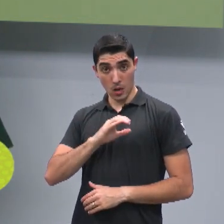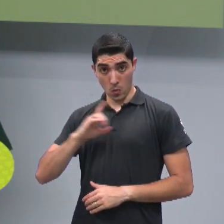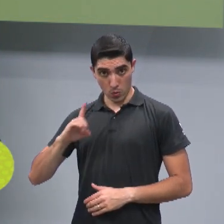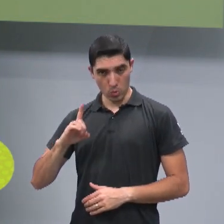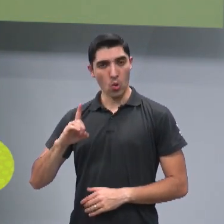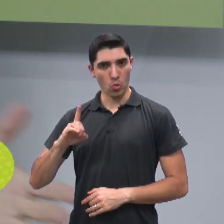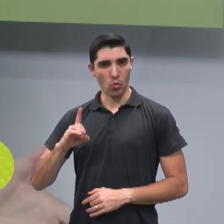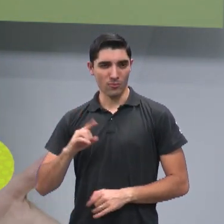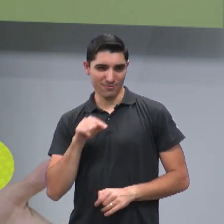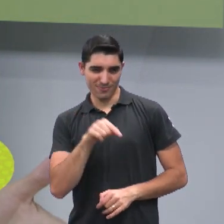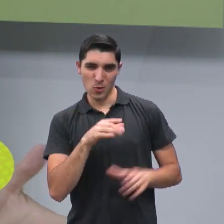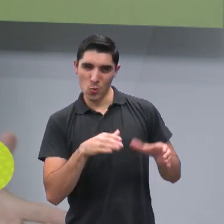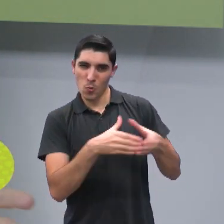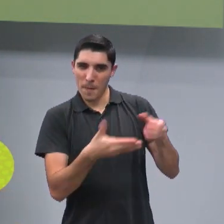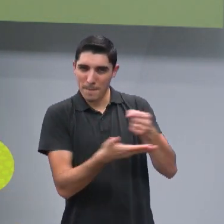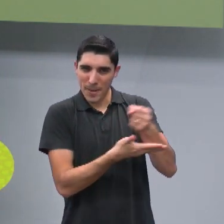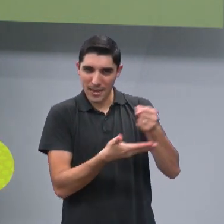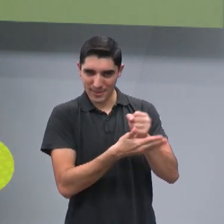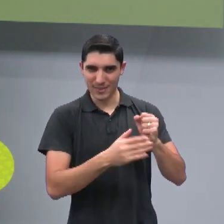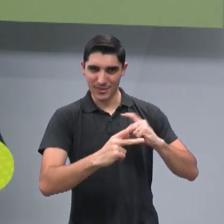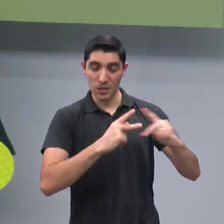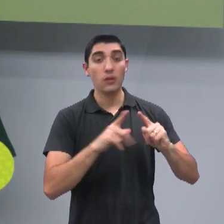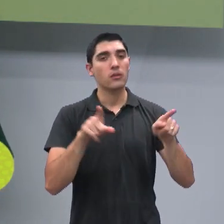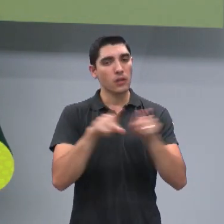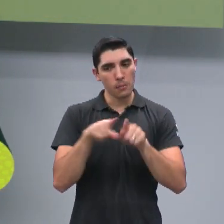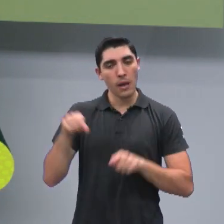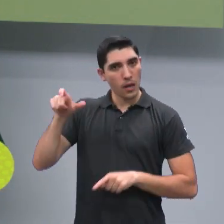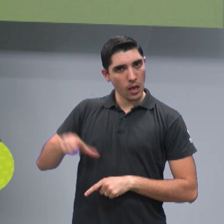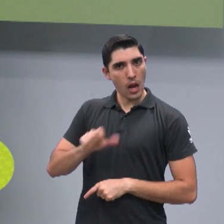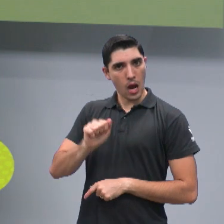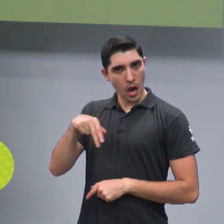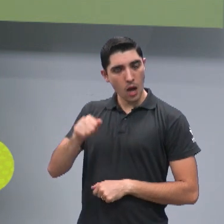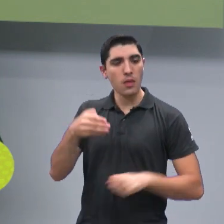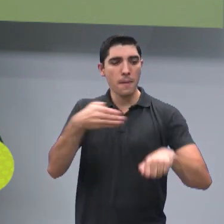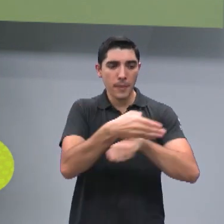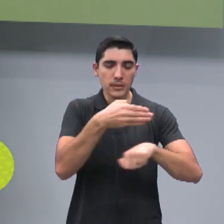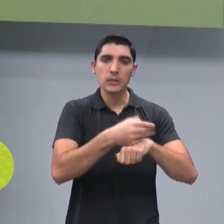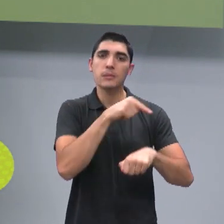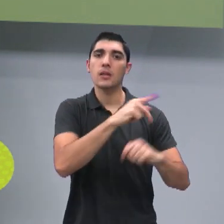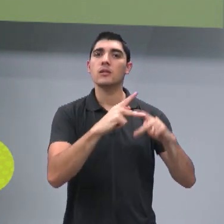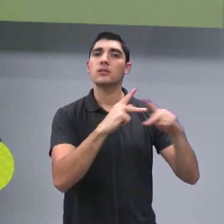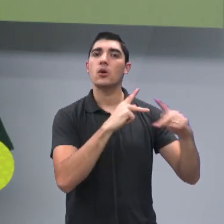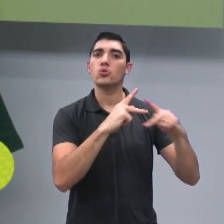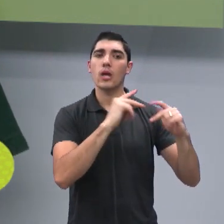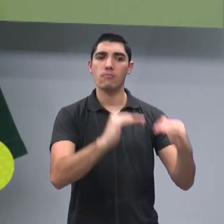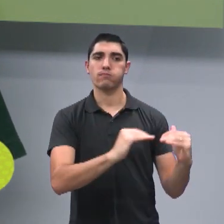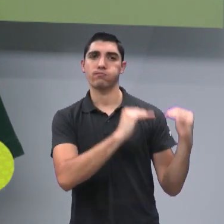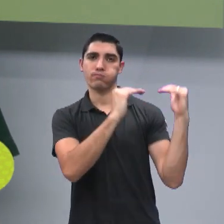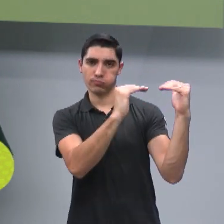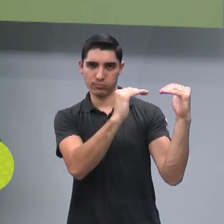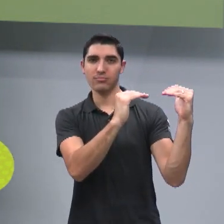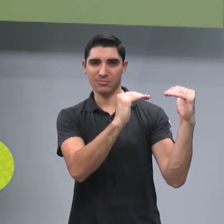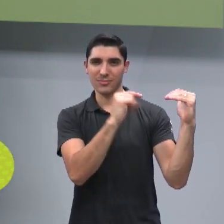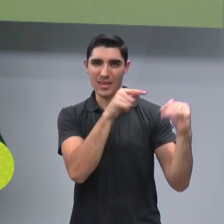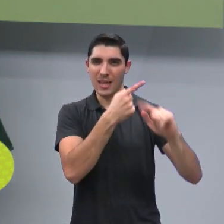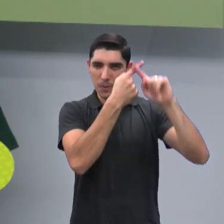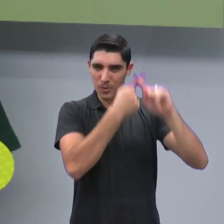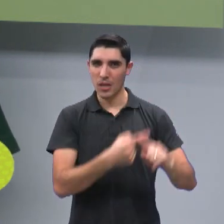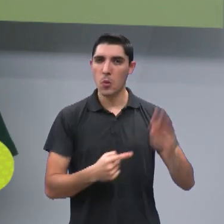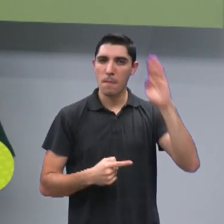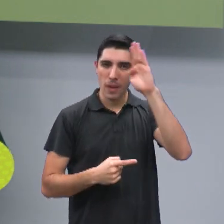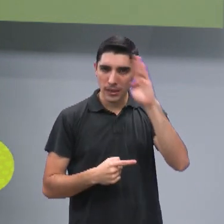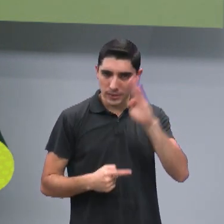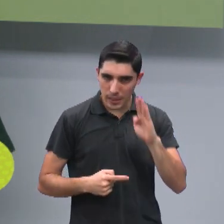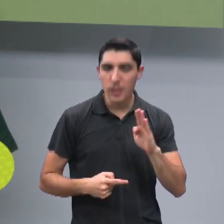São José e está sempre também com o time adulto, né? Esse time que está jogando agora a Liga Nacional, a Liga de